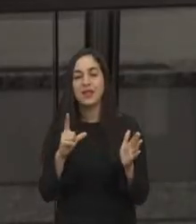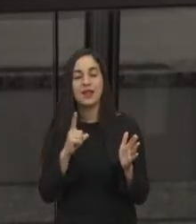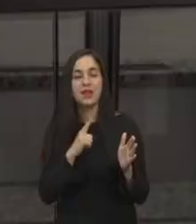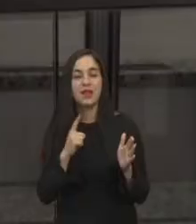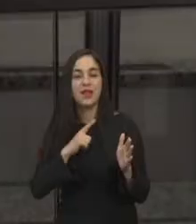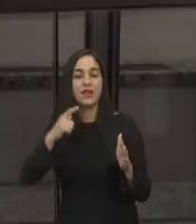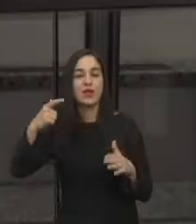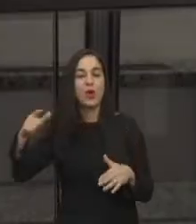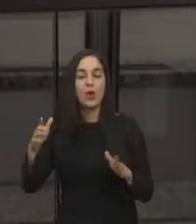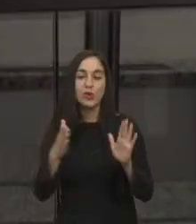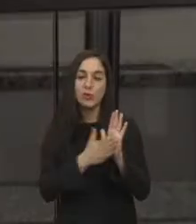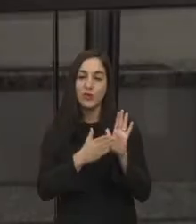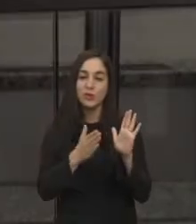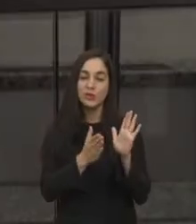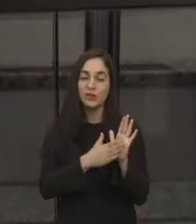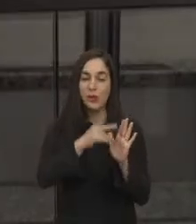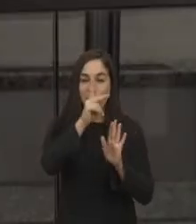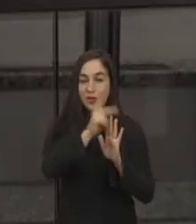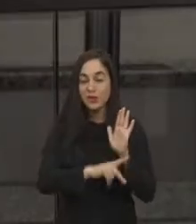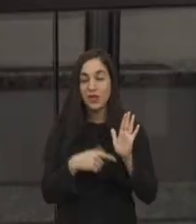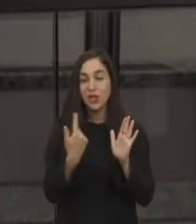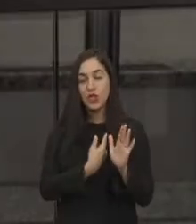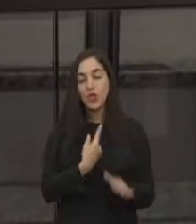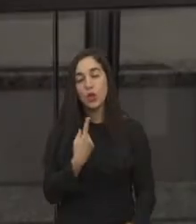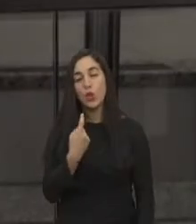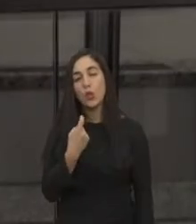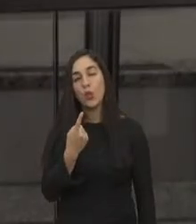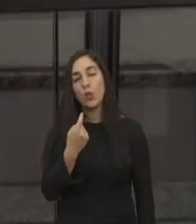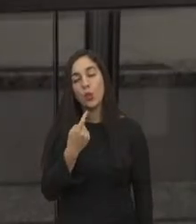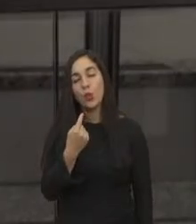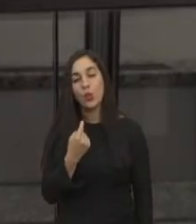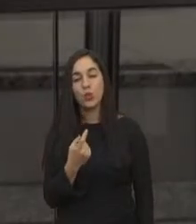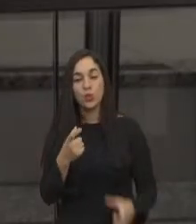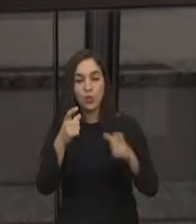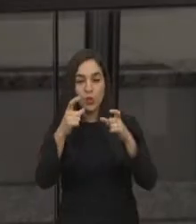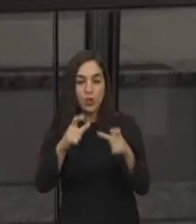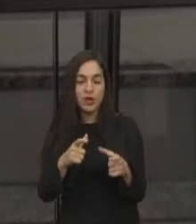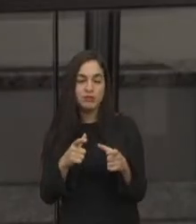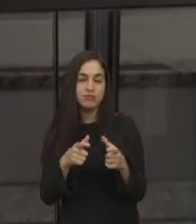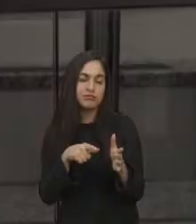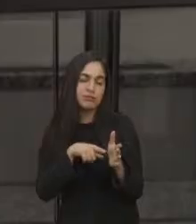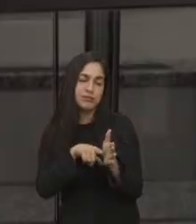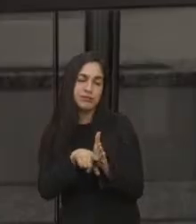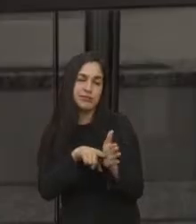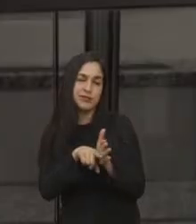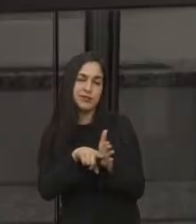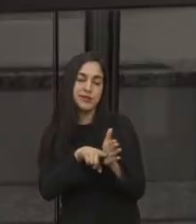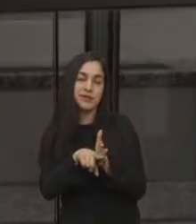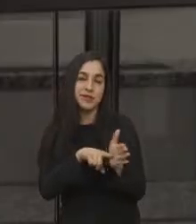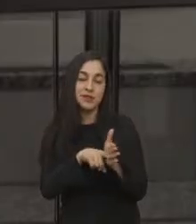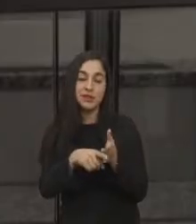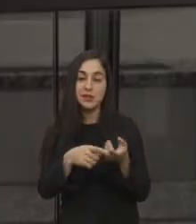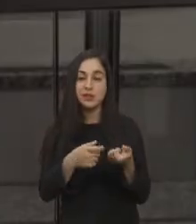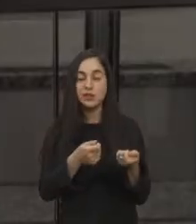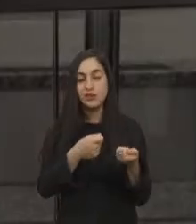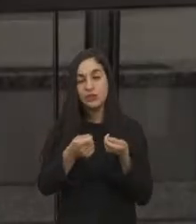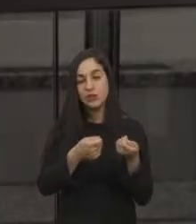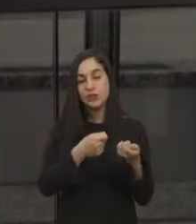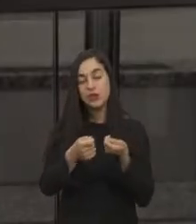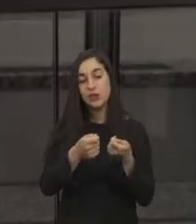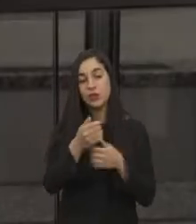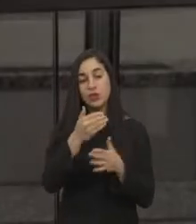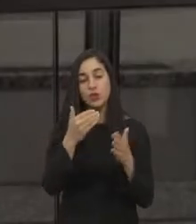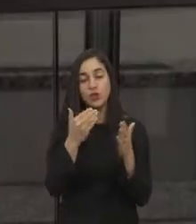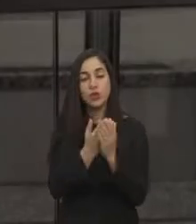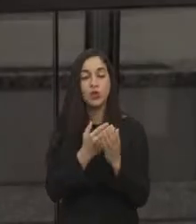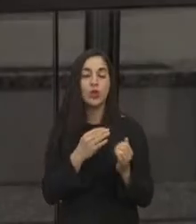vários outros campos, então nós somos o único centro de pesquisa na área de gestão de todo o